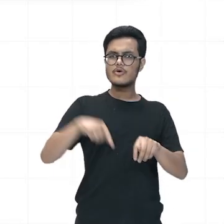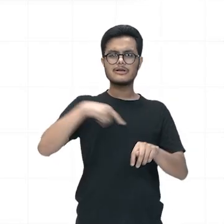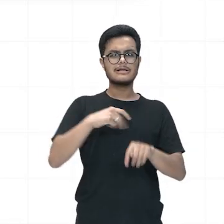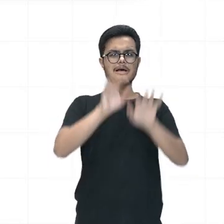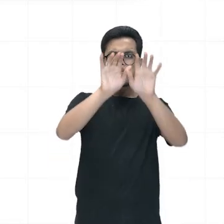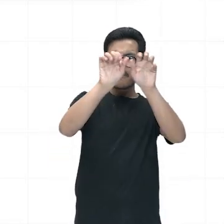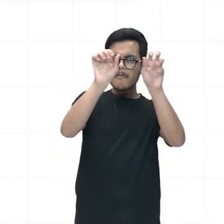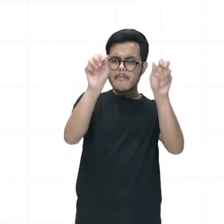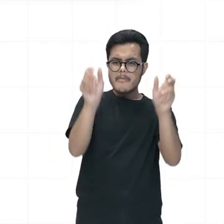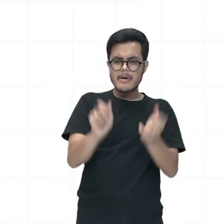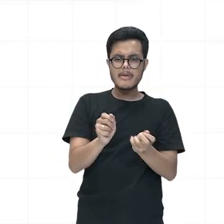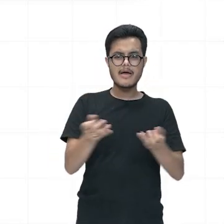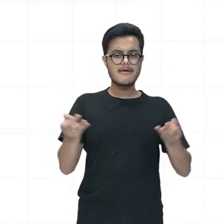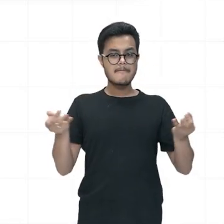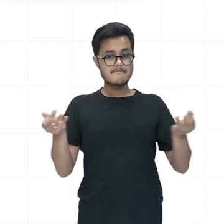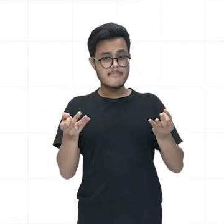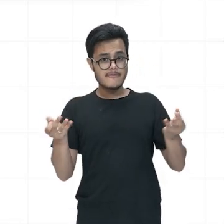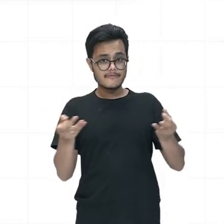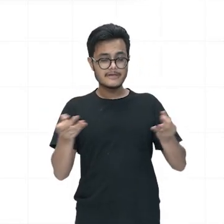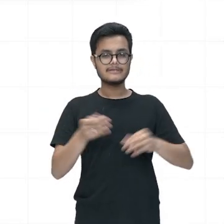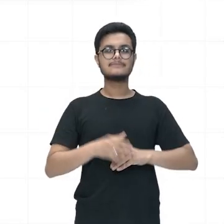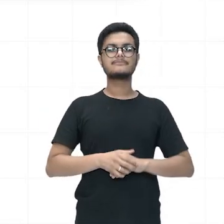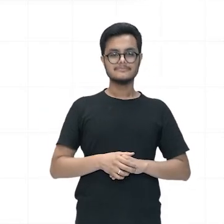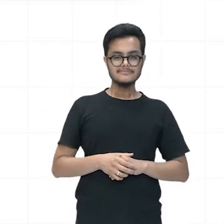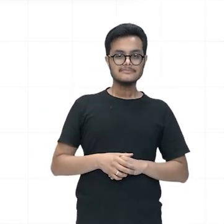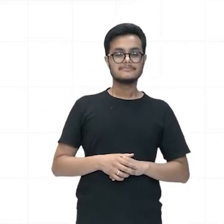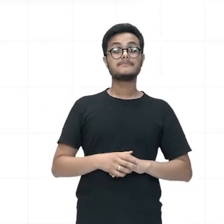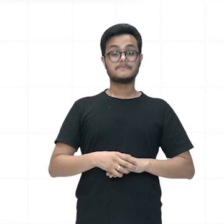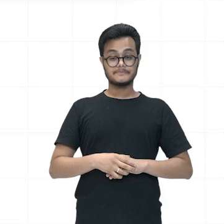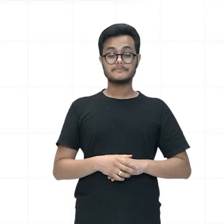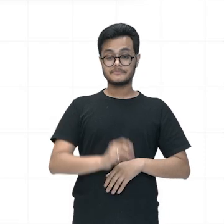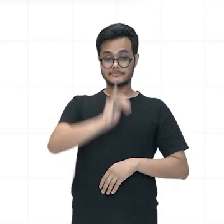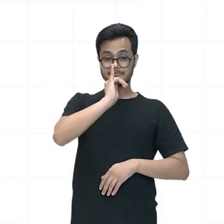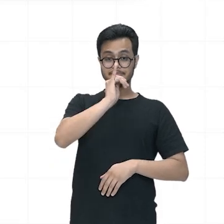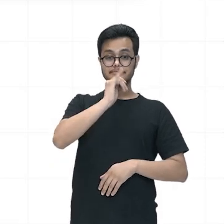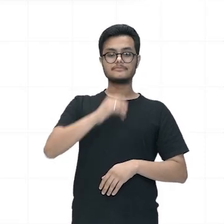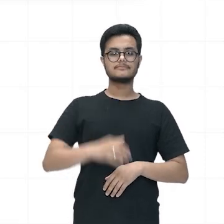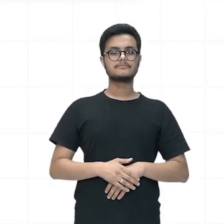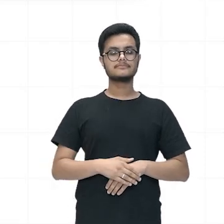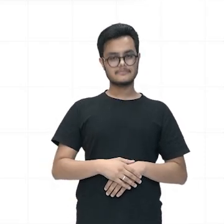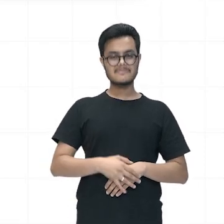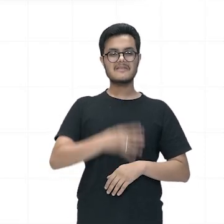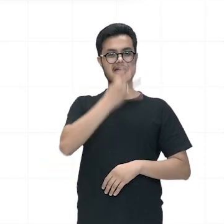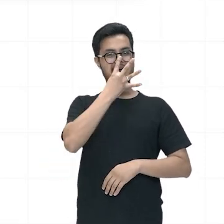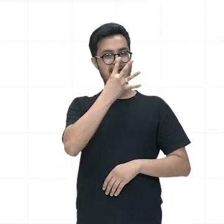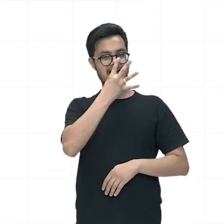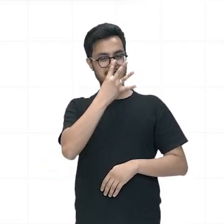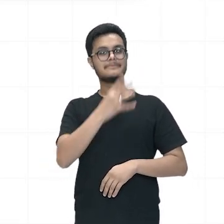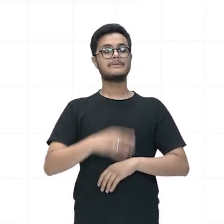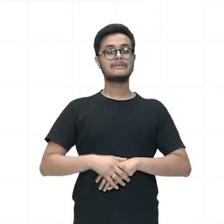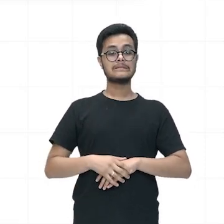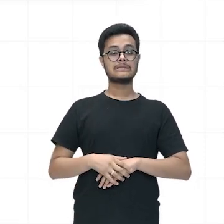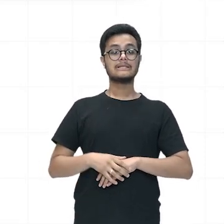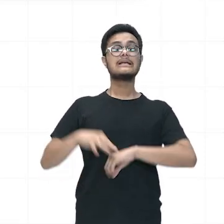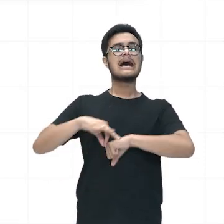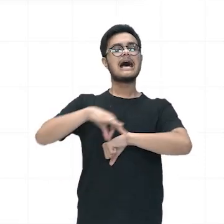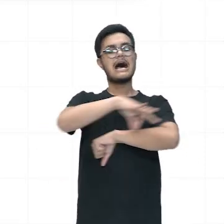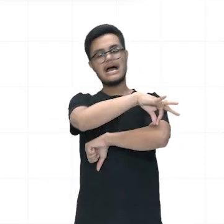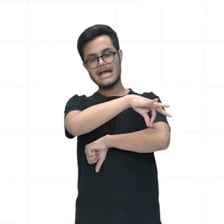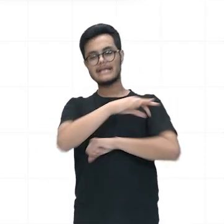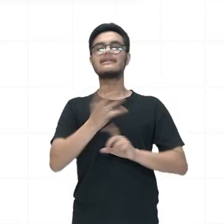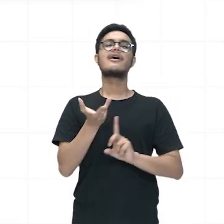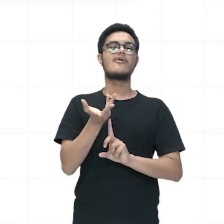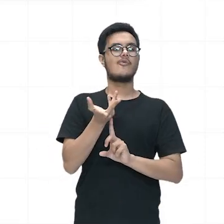e perfeição. Esta propriedade foi especialmente apreciada na cultura, na escultura e